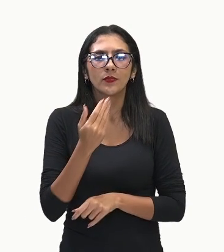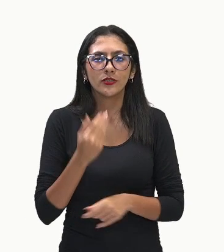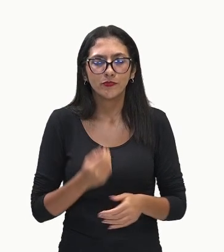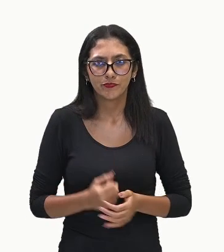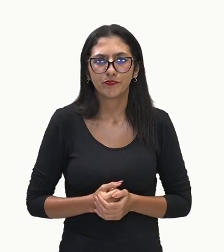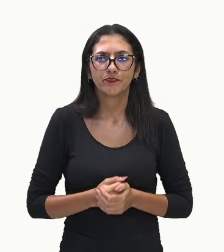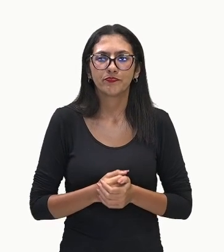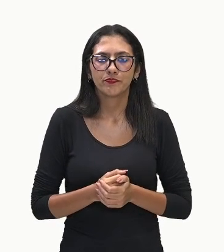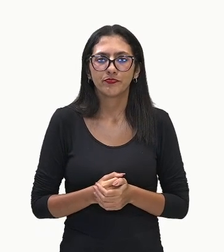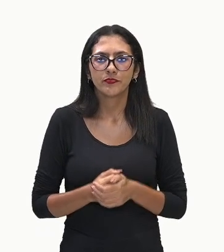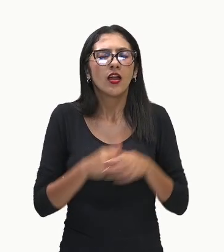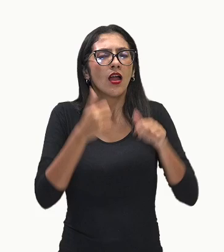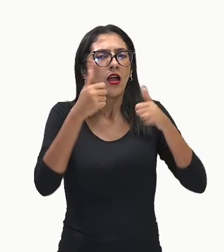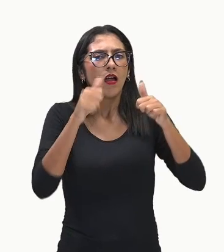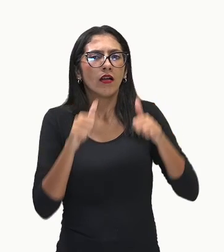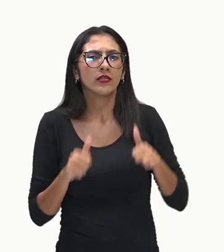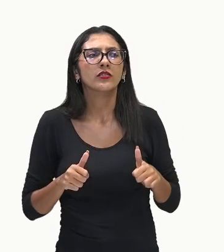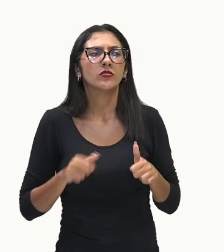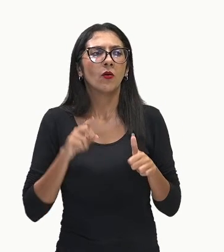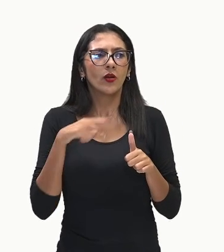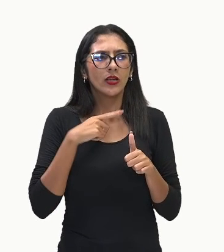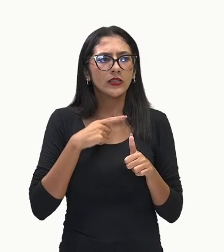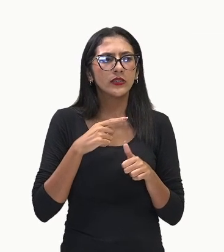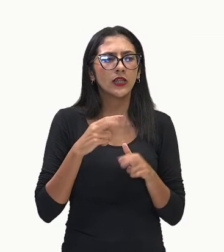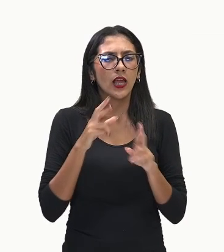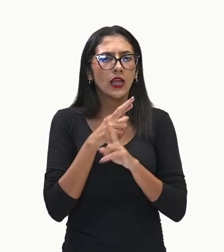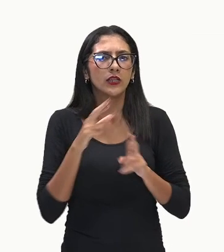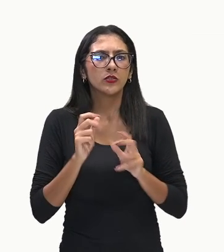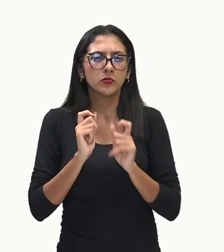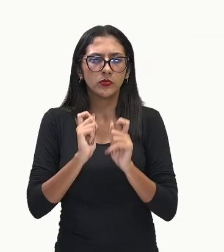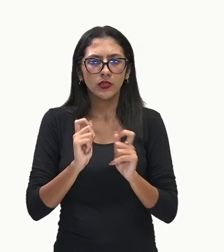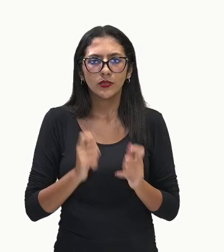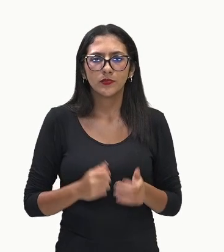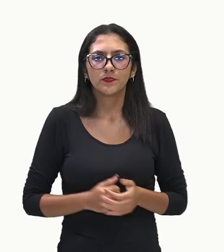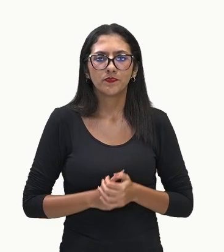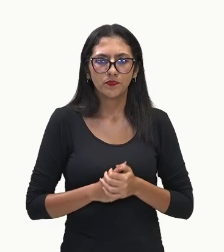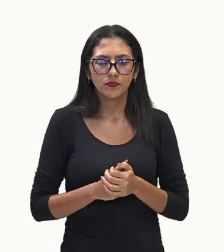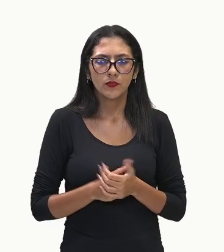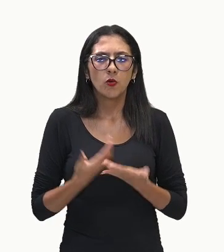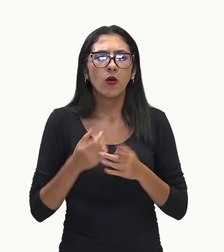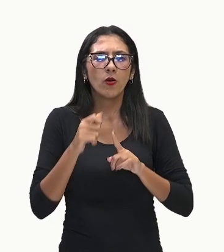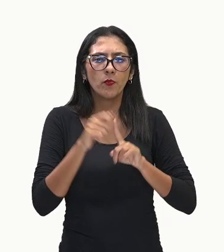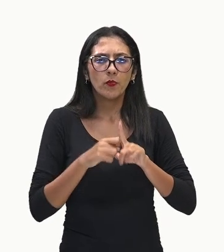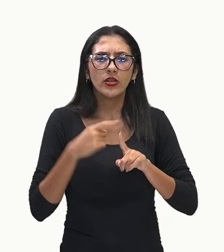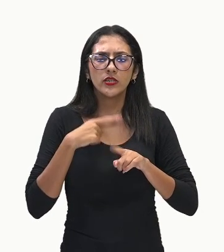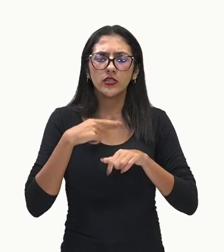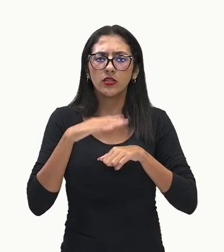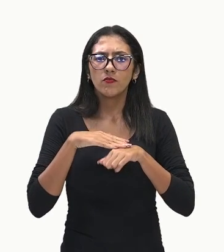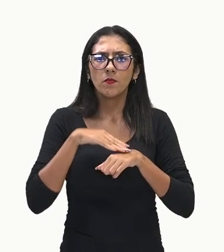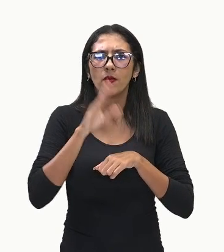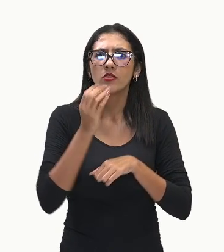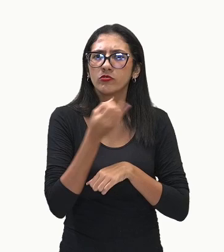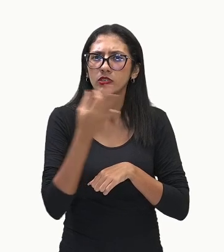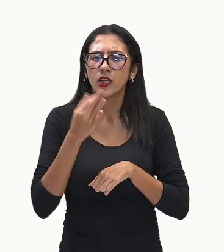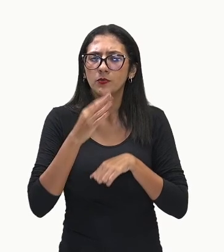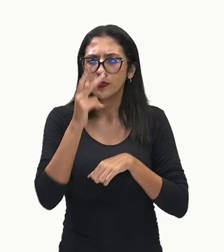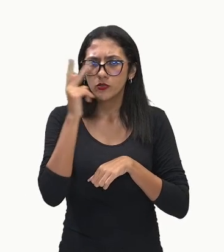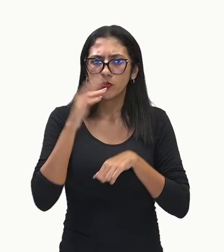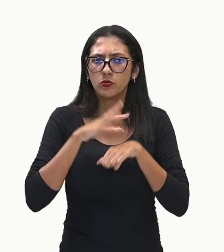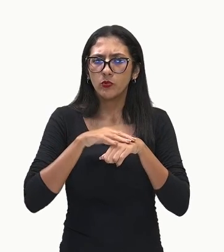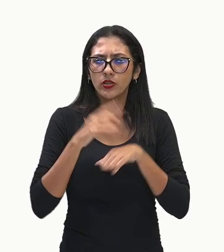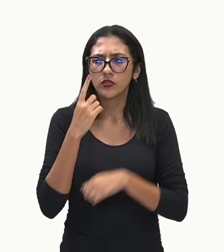esse gráfico, os meses que registraram 100 casos de dengue foram: letra A, janeiro e abril; B, fevereiro e